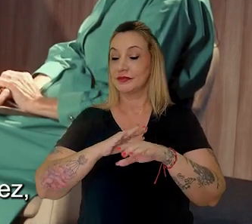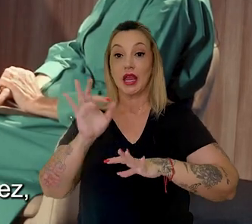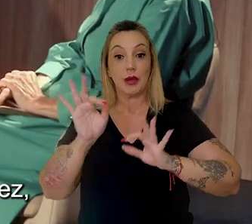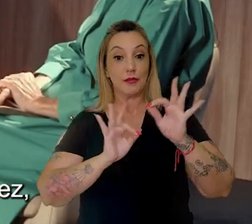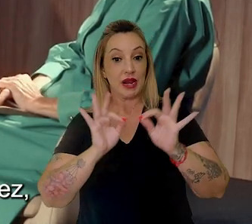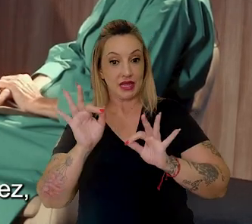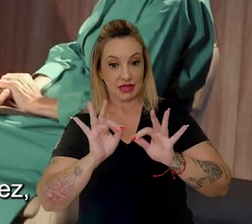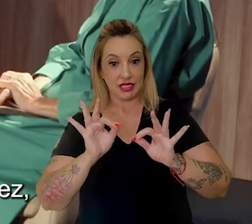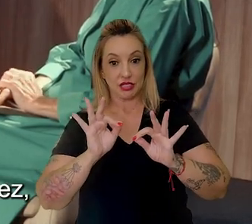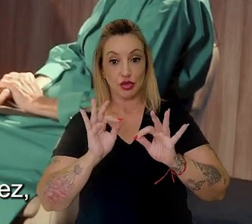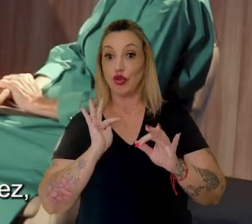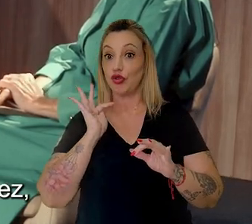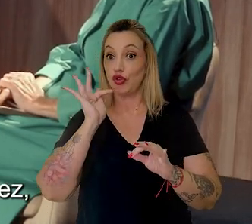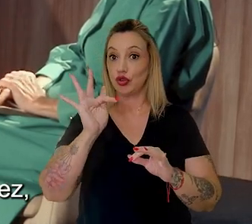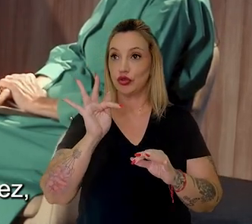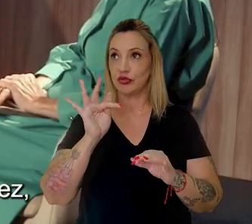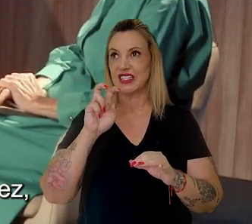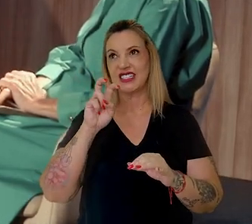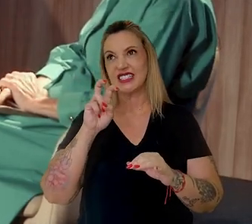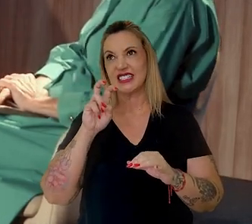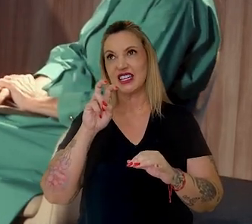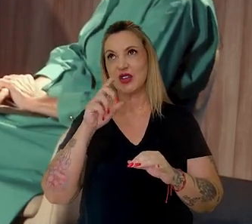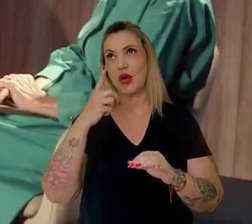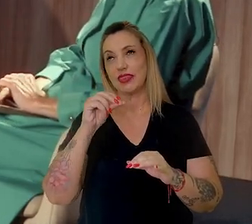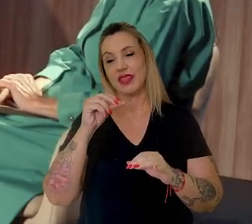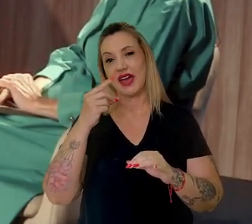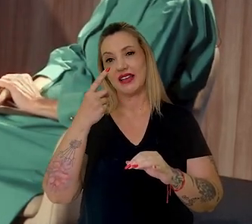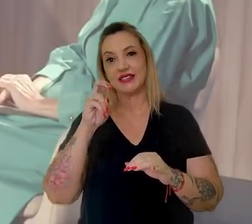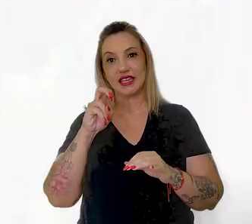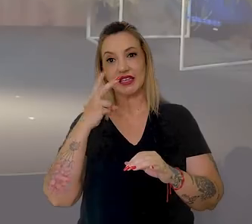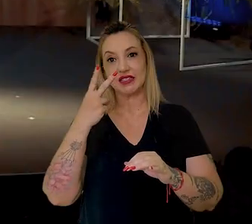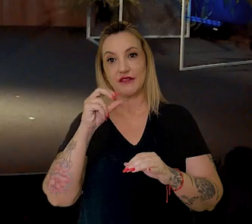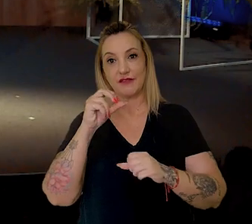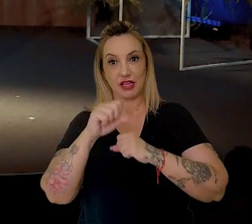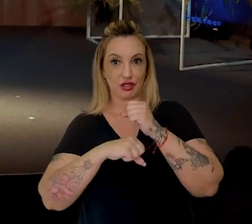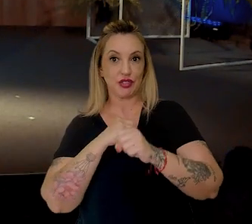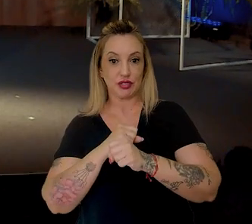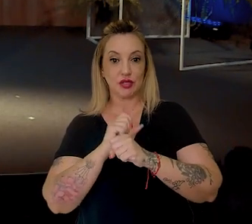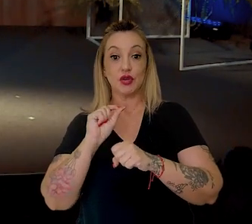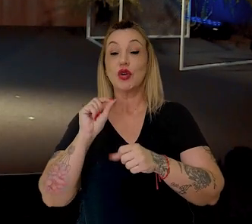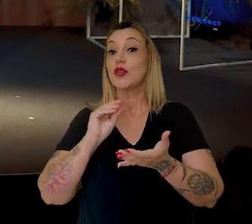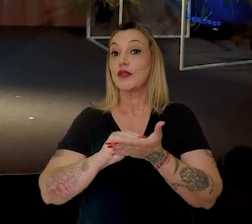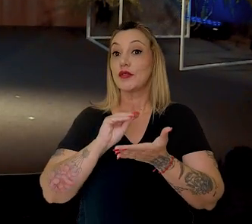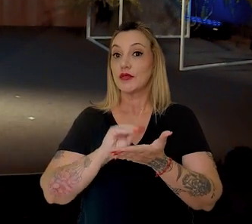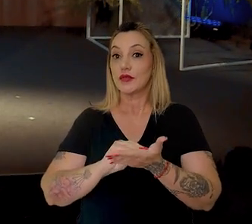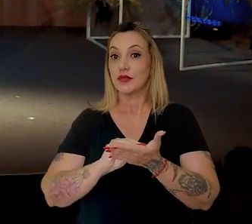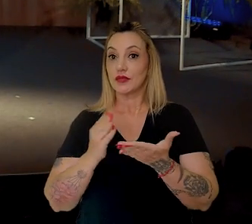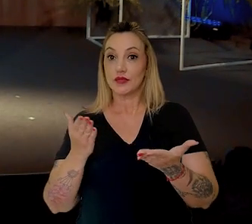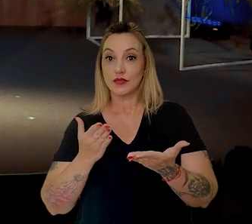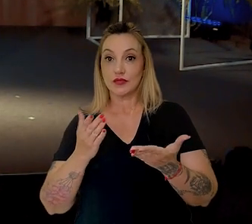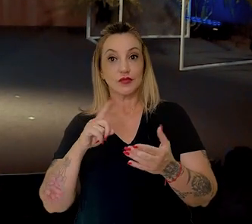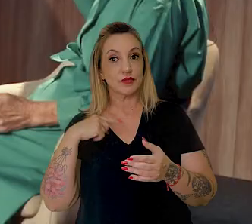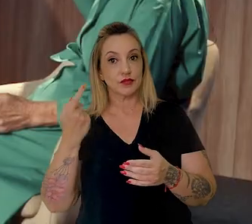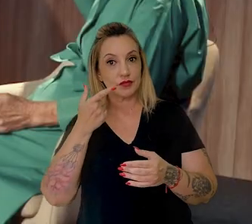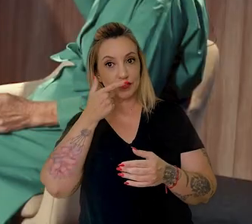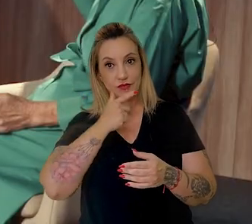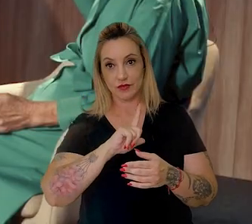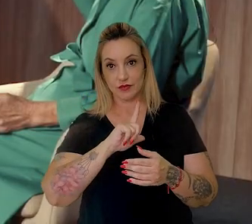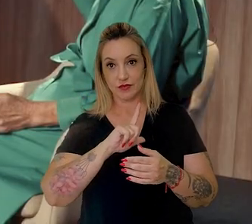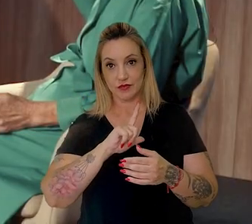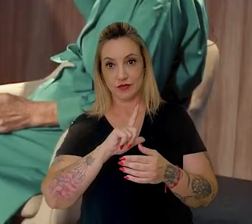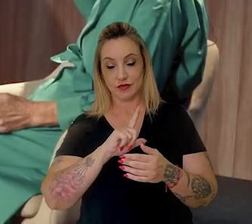planejamento do Futuro de 5 10 15 20 anos que que tá faltando para que a gente